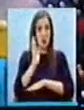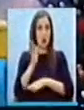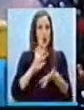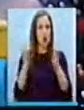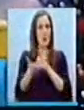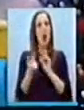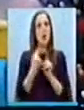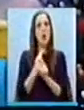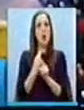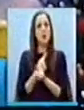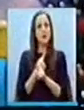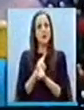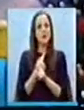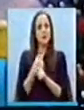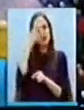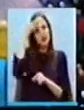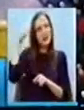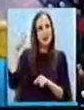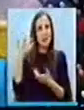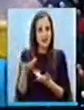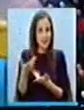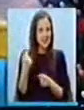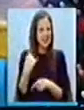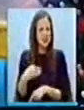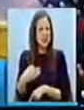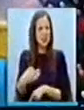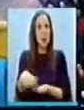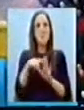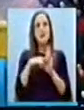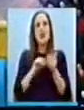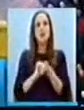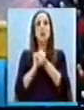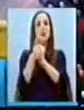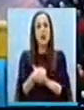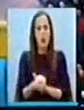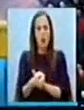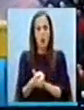fica sempre à margem, que são as medidas de adaptação.